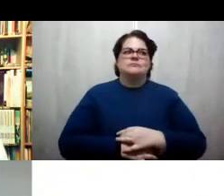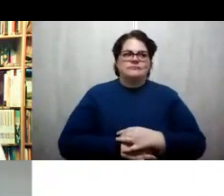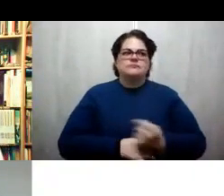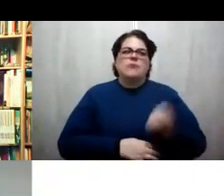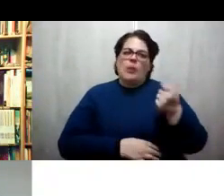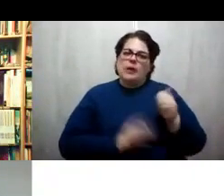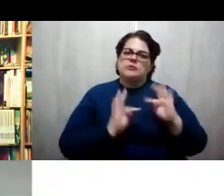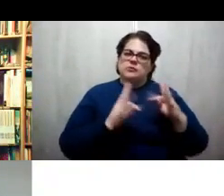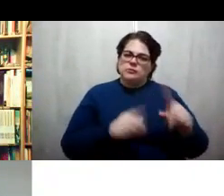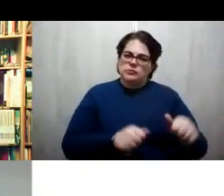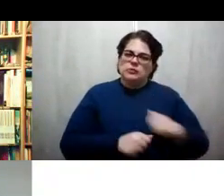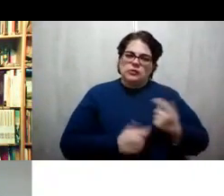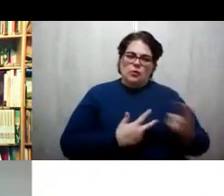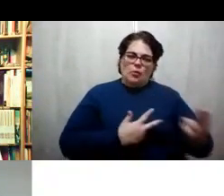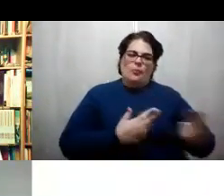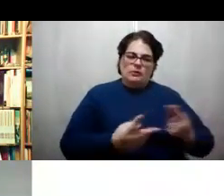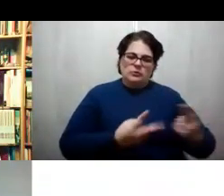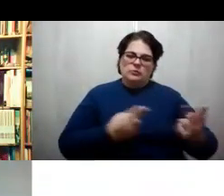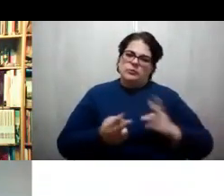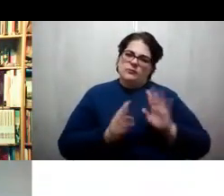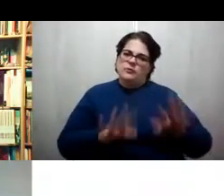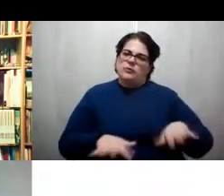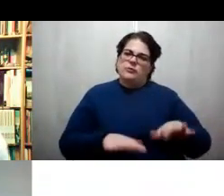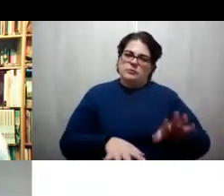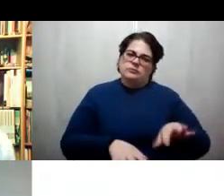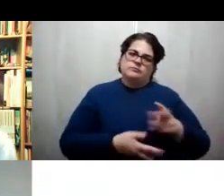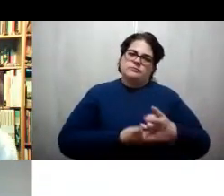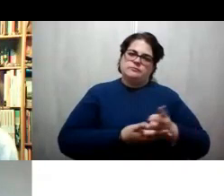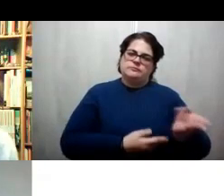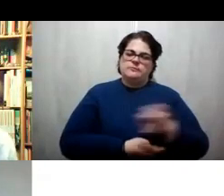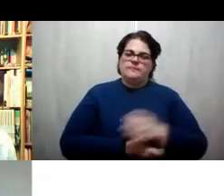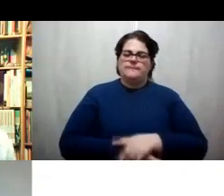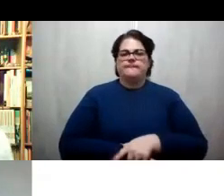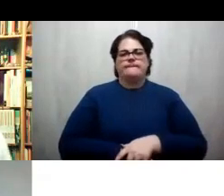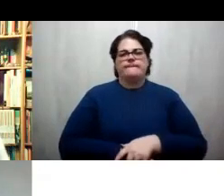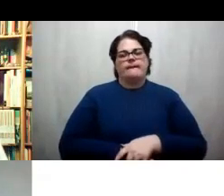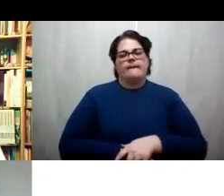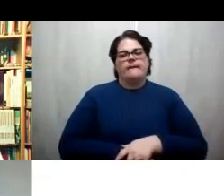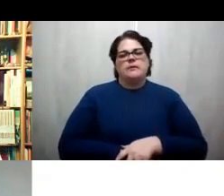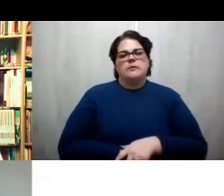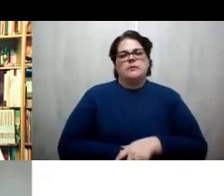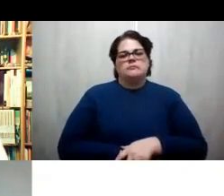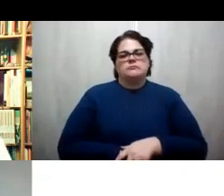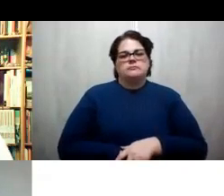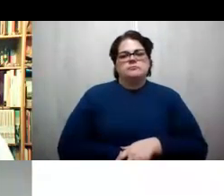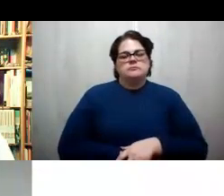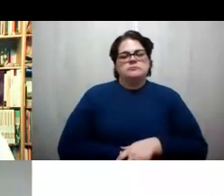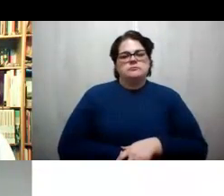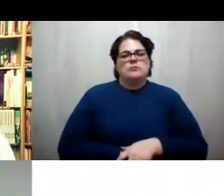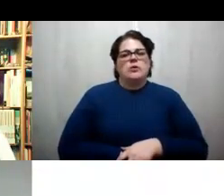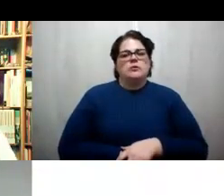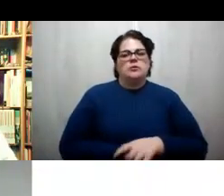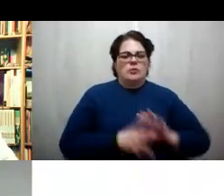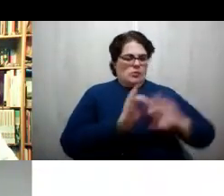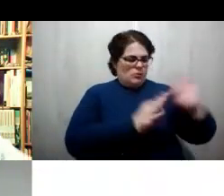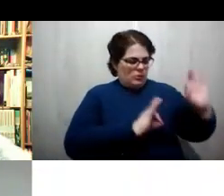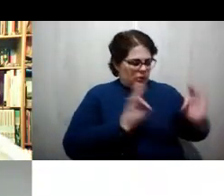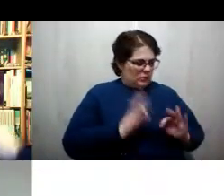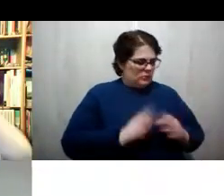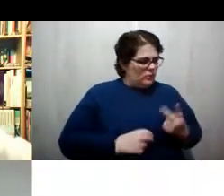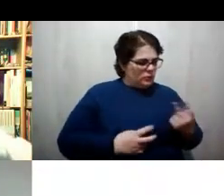praticamente as duplas ficaram, viu? Praticamente. Então, assim, a gente formou duplas que